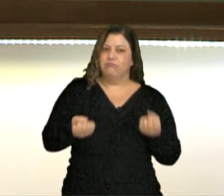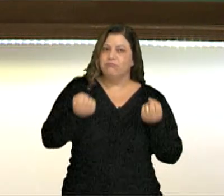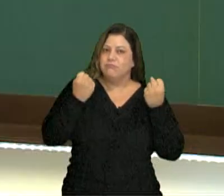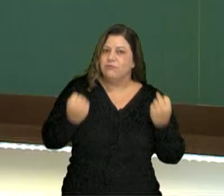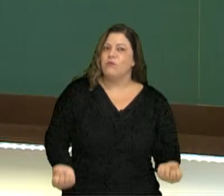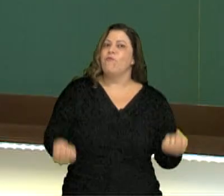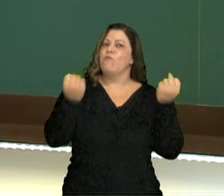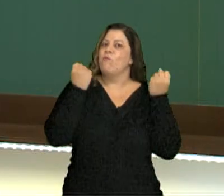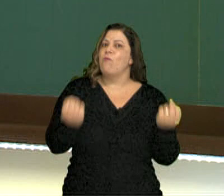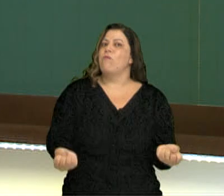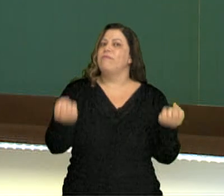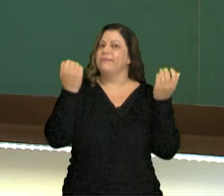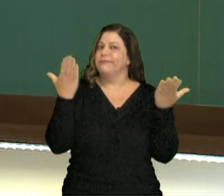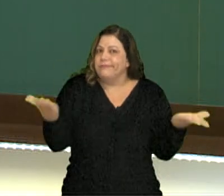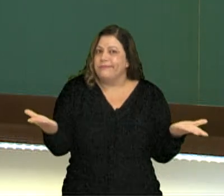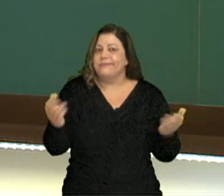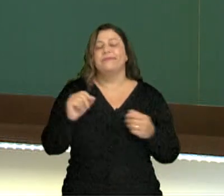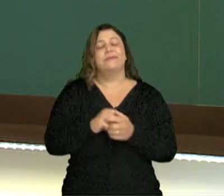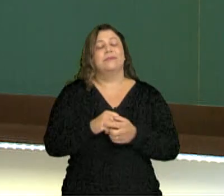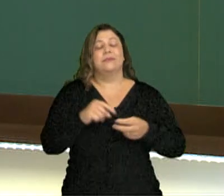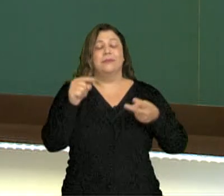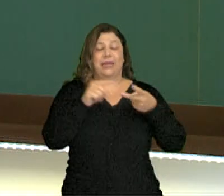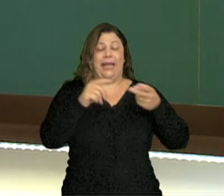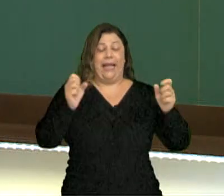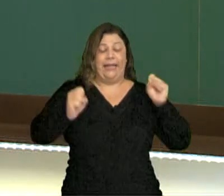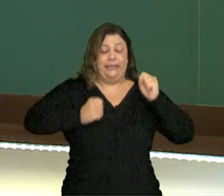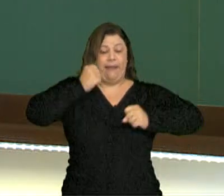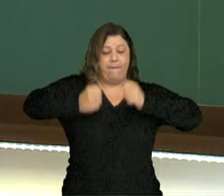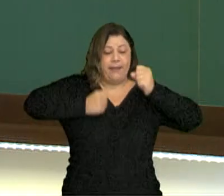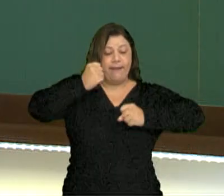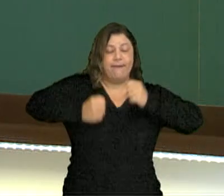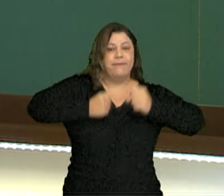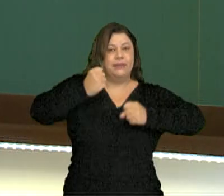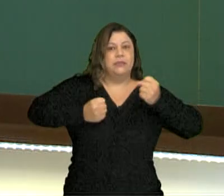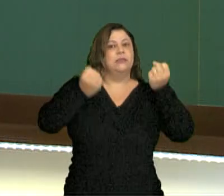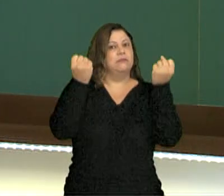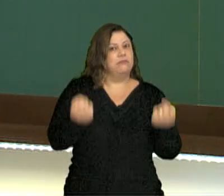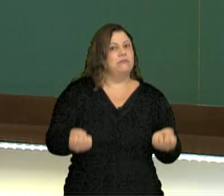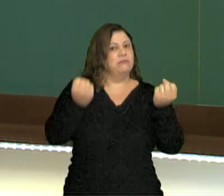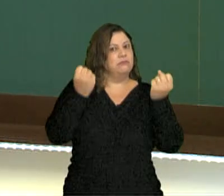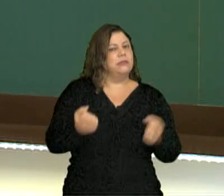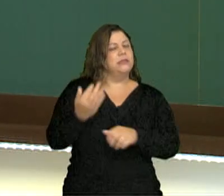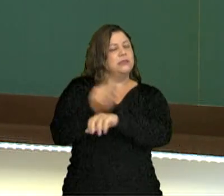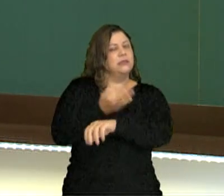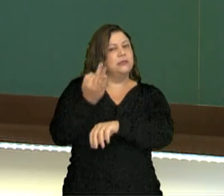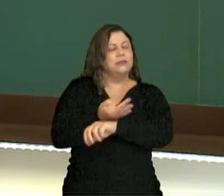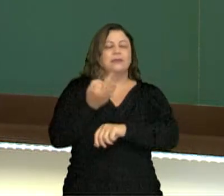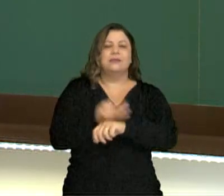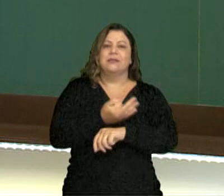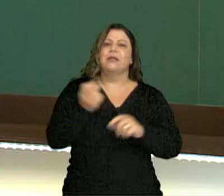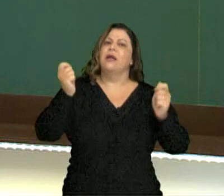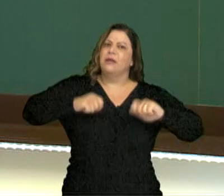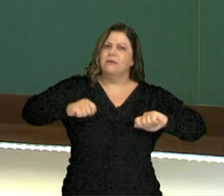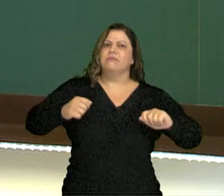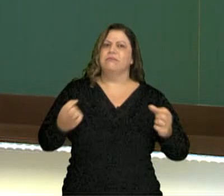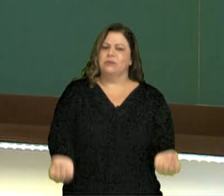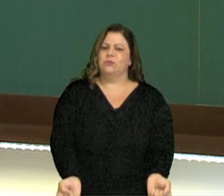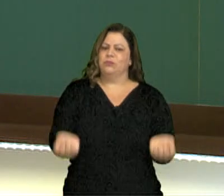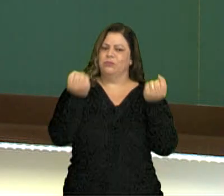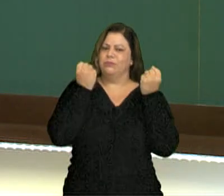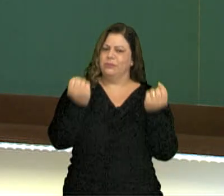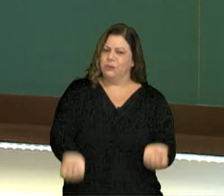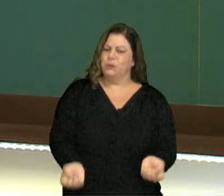Essa parte dos exercícios de Cooper, dessa resistência, elas são mais voltadas para o condicionamento